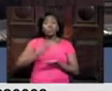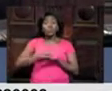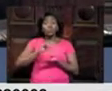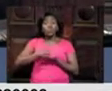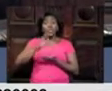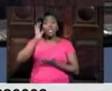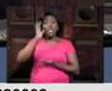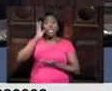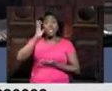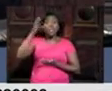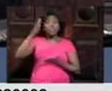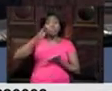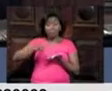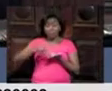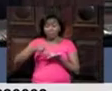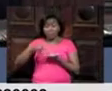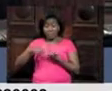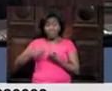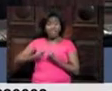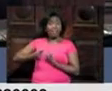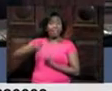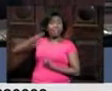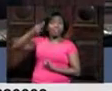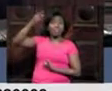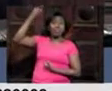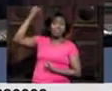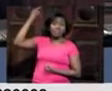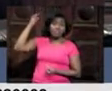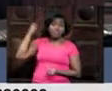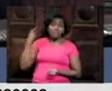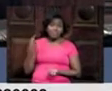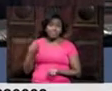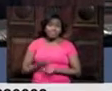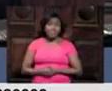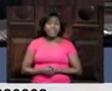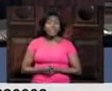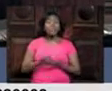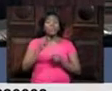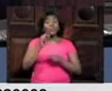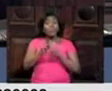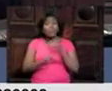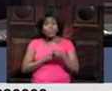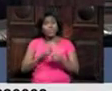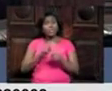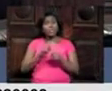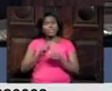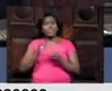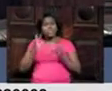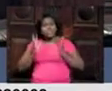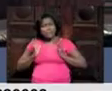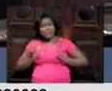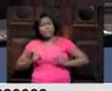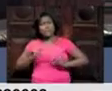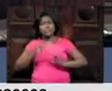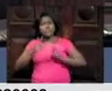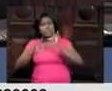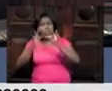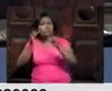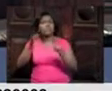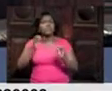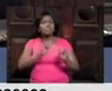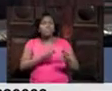questões absolutamente rudimentares da cidadania, como saneamento básico, como educação pública, com atenção primária